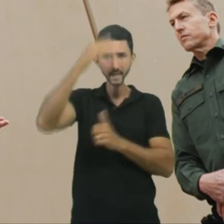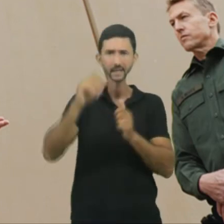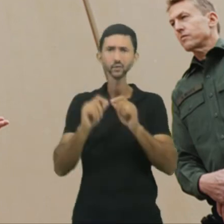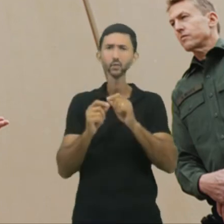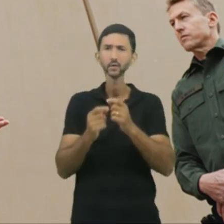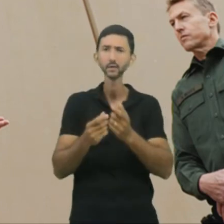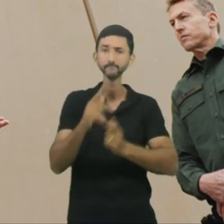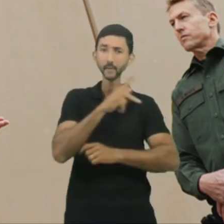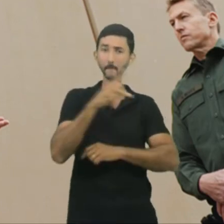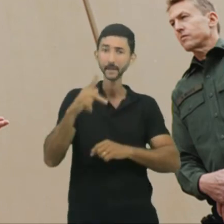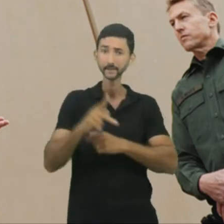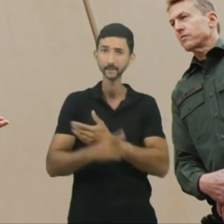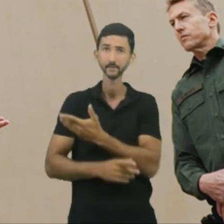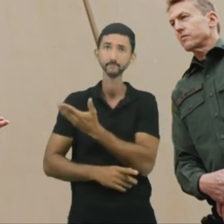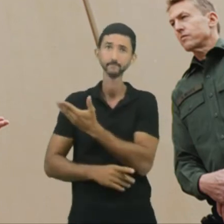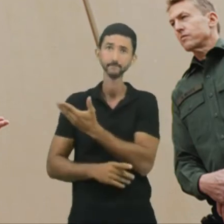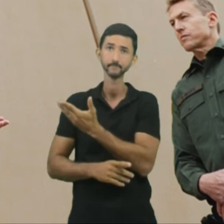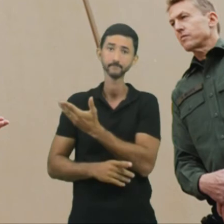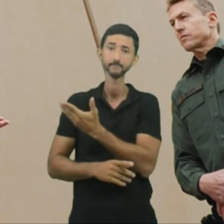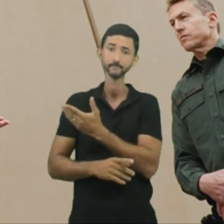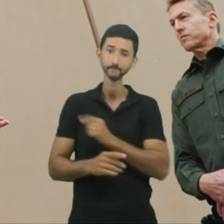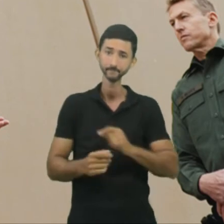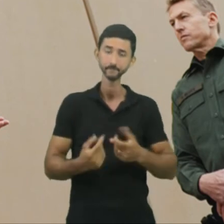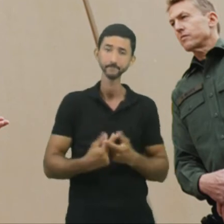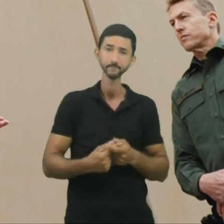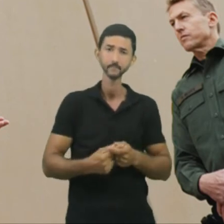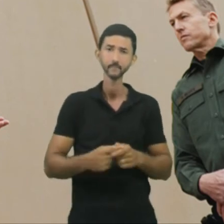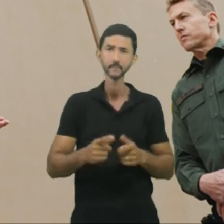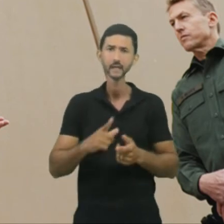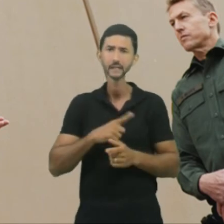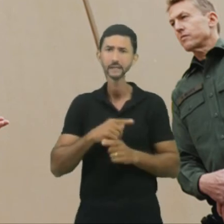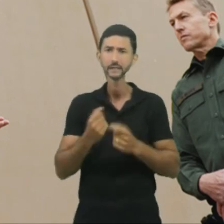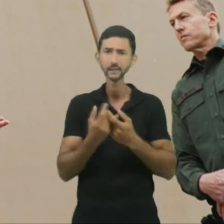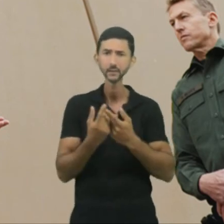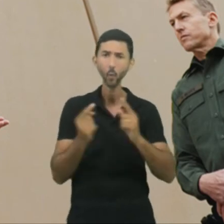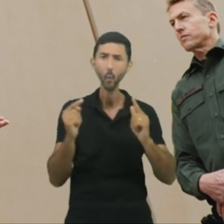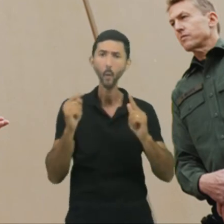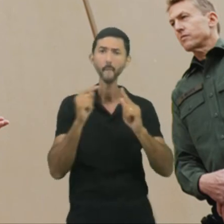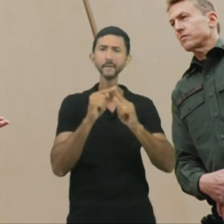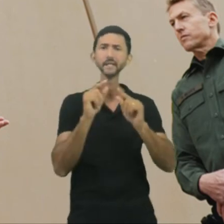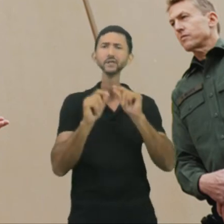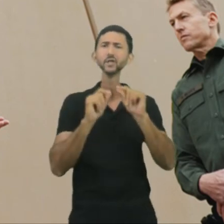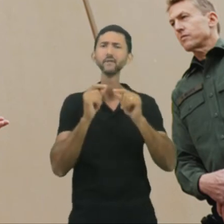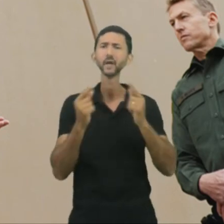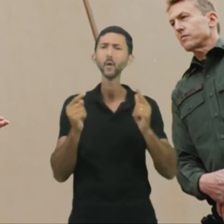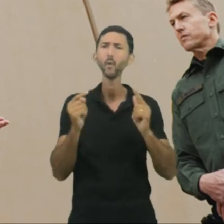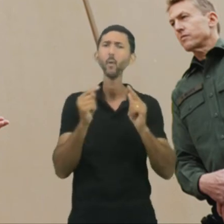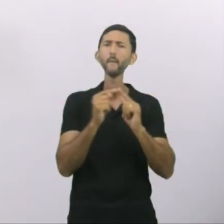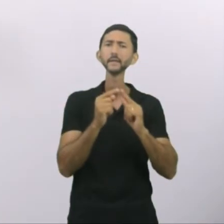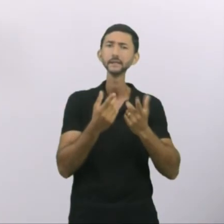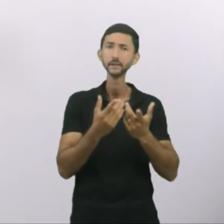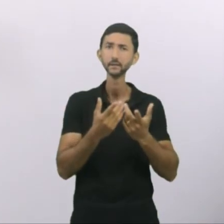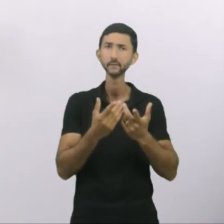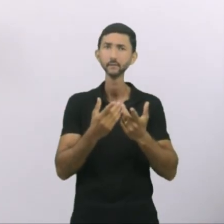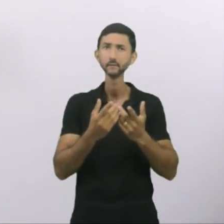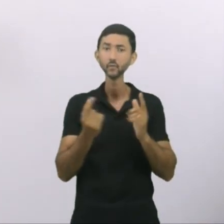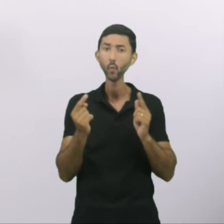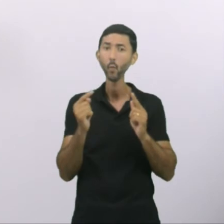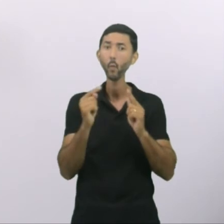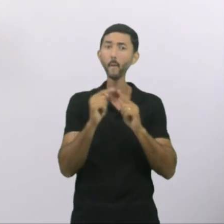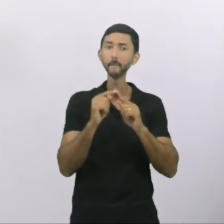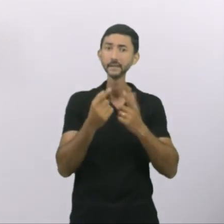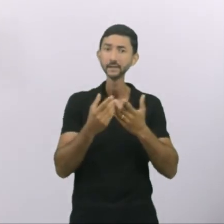de Donald Trump. E ele tem como objetivo, ele tem, aluno,